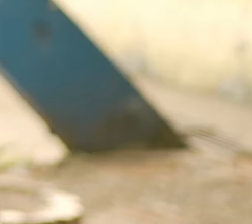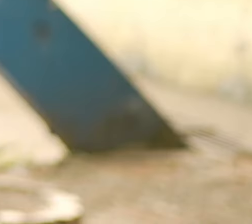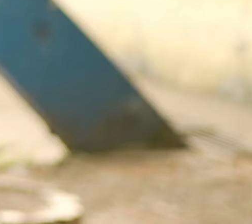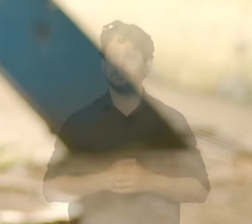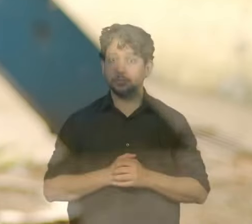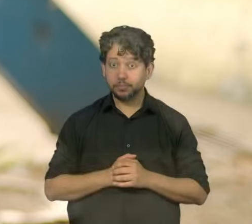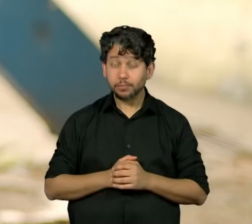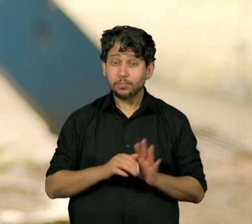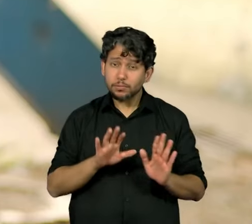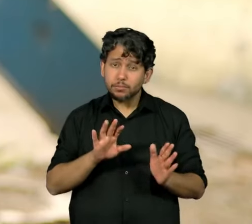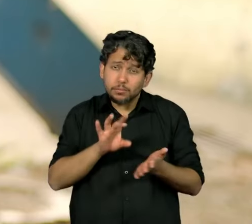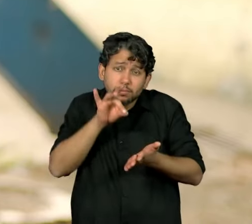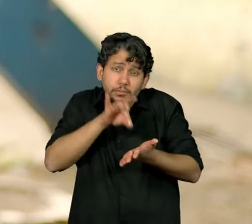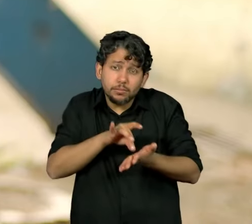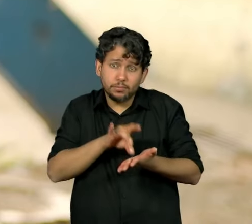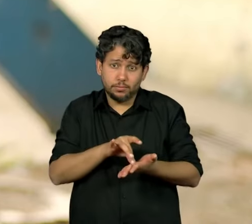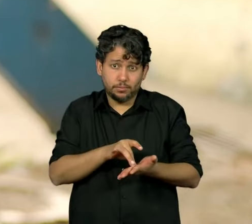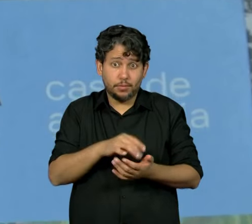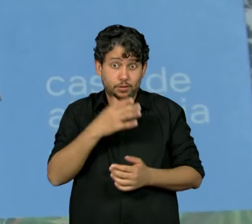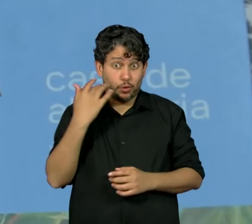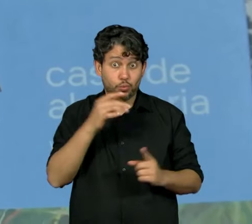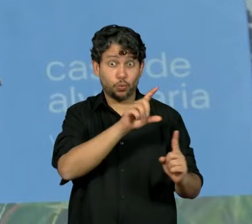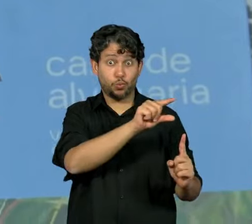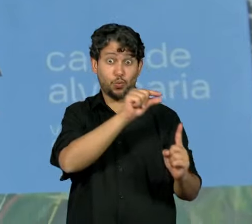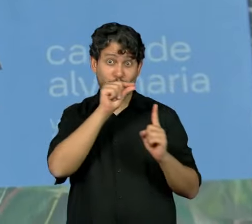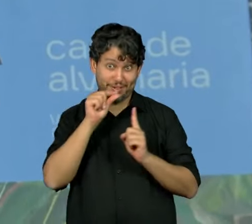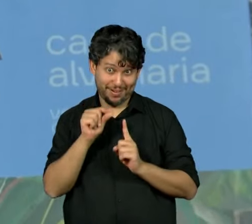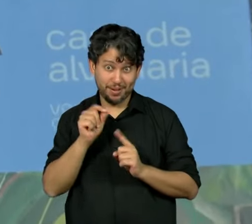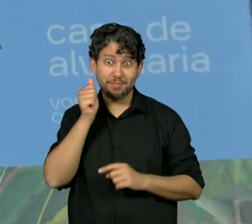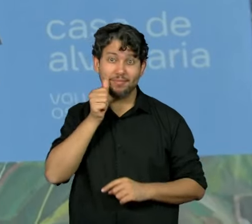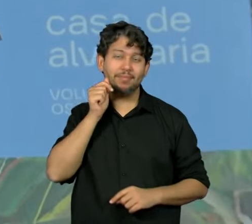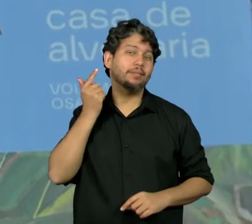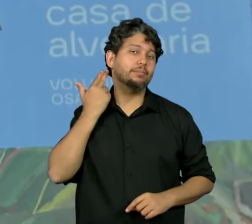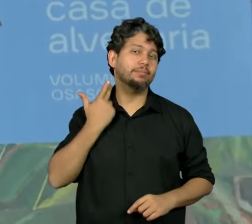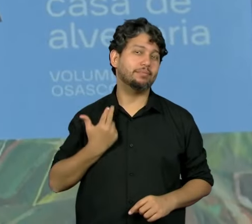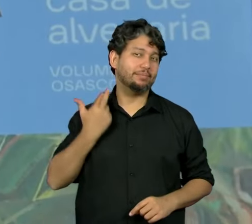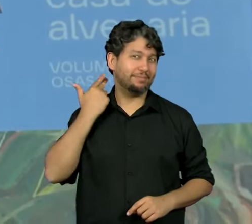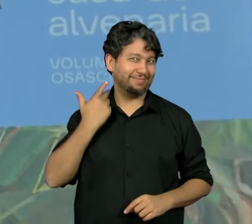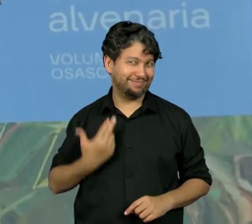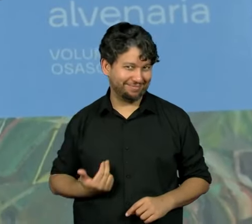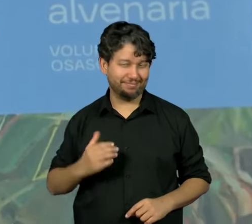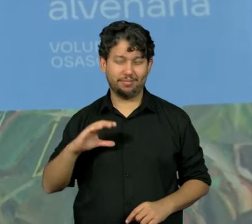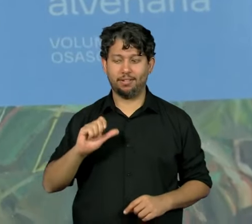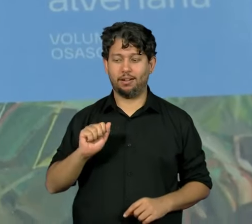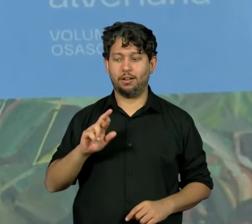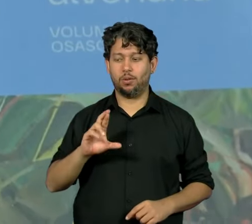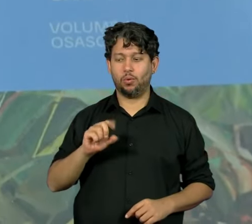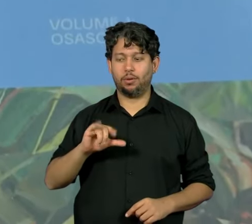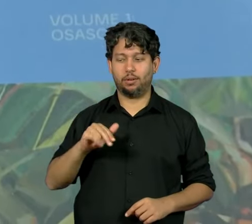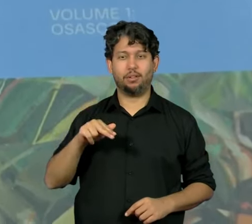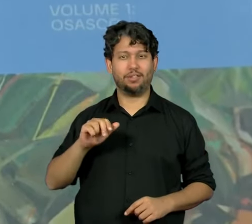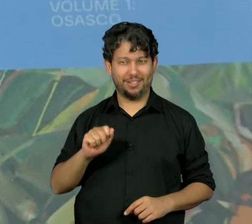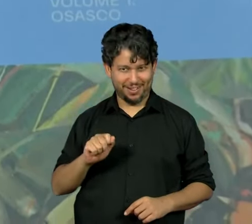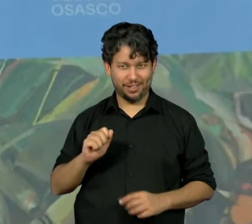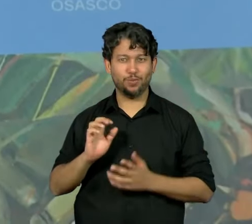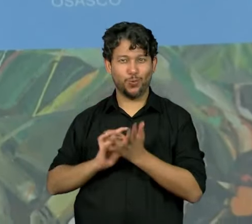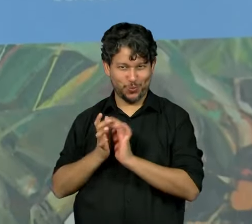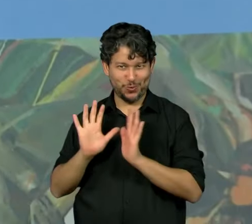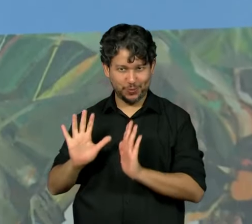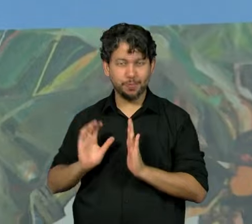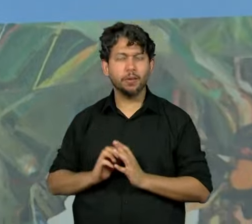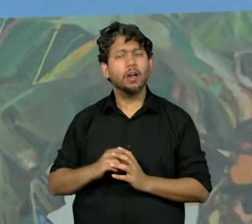Nós, na verdade, escolhemos primeiramente Carolina Maria de Jesus, né? Aliás, a gente ia acrescentar o escritora, né?